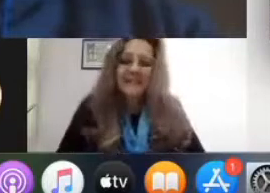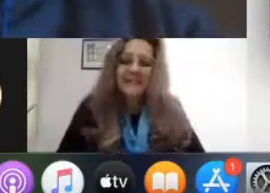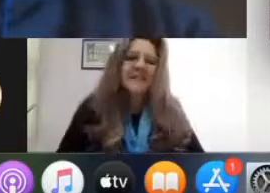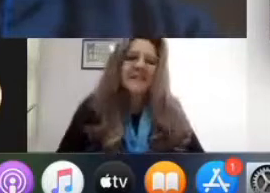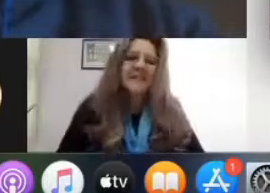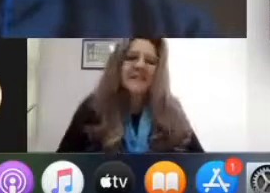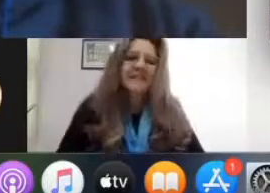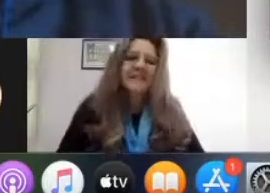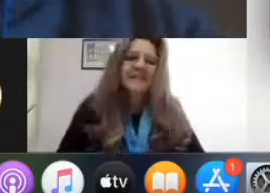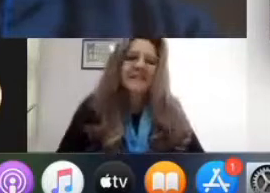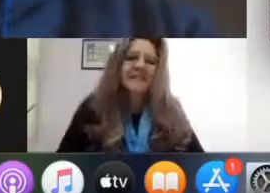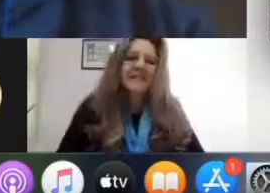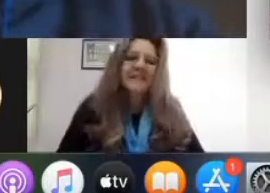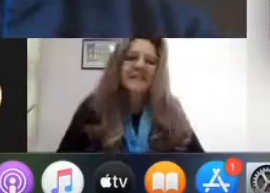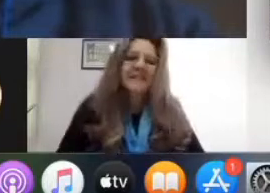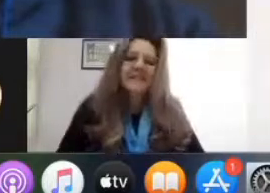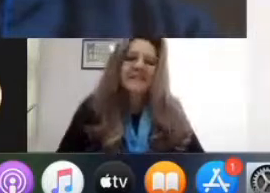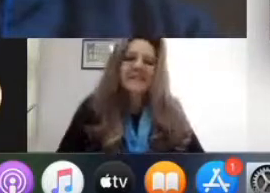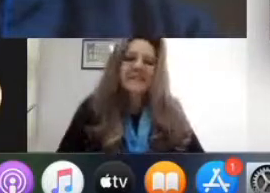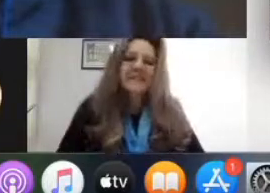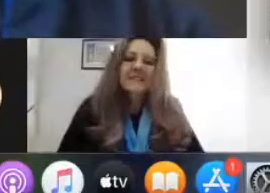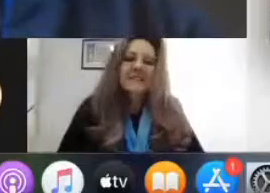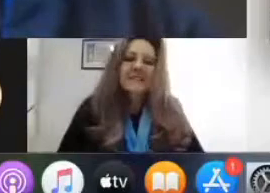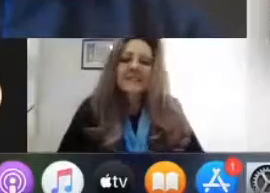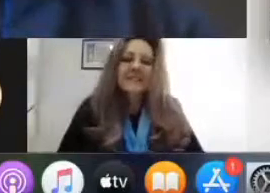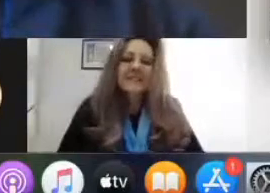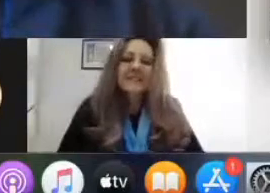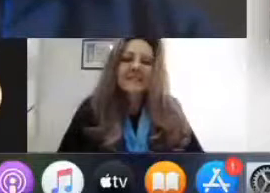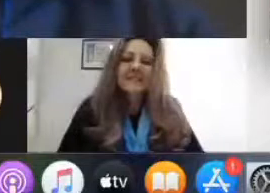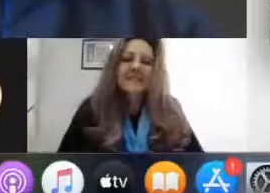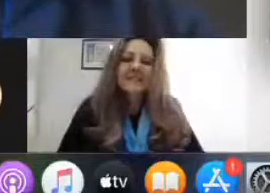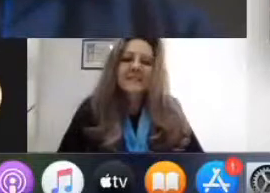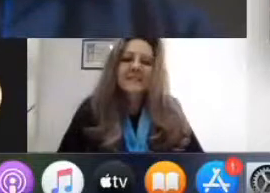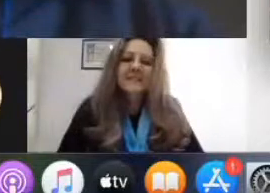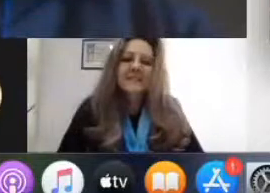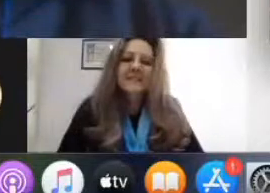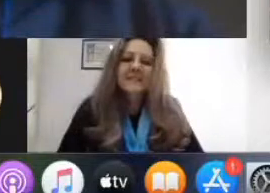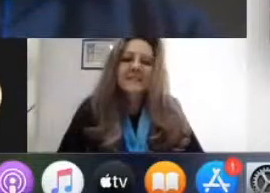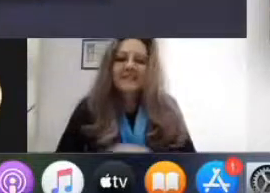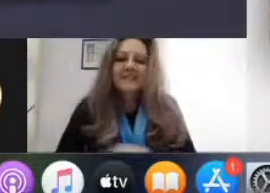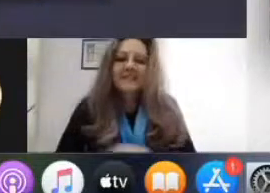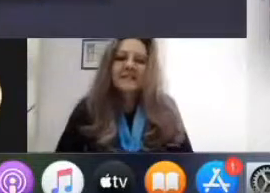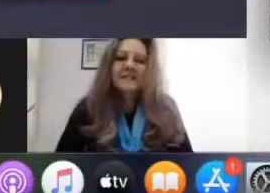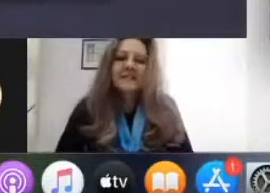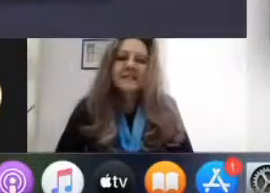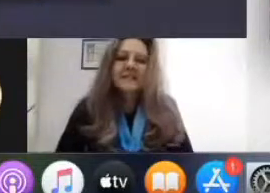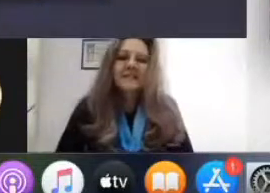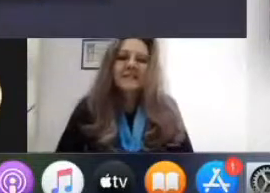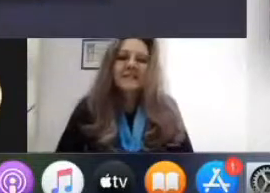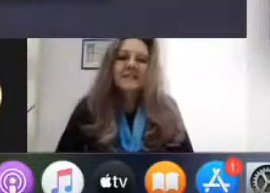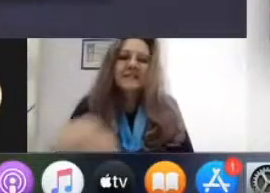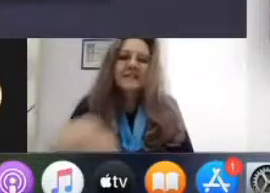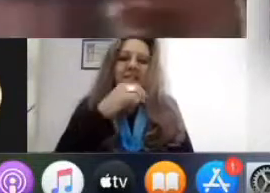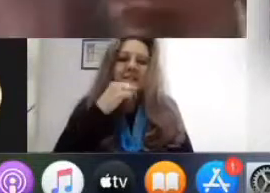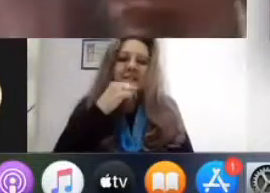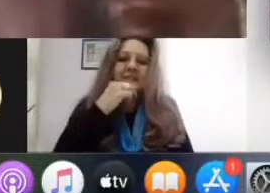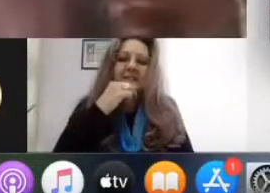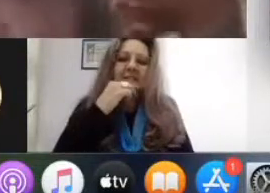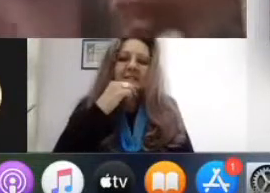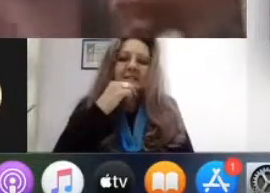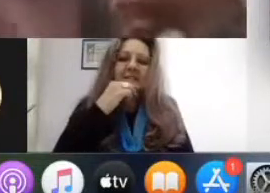Oi, boa tarde. Estou com um sinal muito ruim, se ficar pior, alguém me fala que eu fecho a câmera. Muito obrigada,